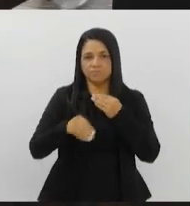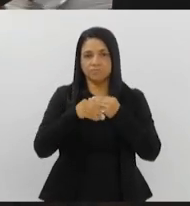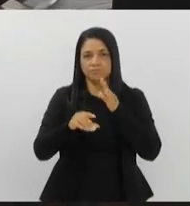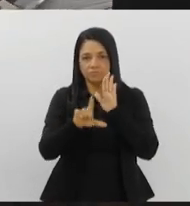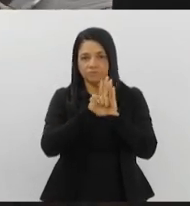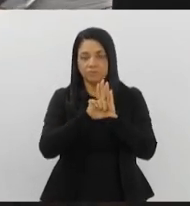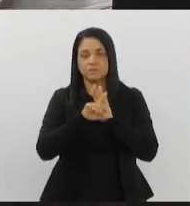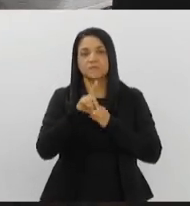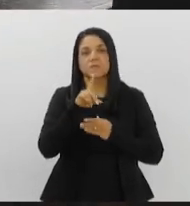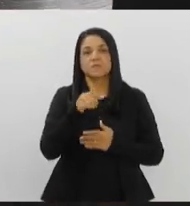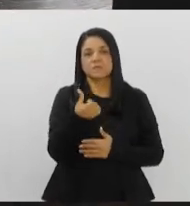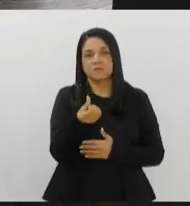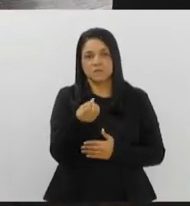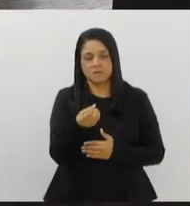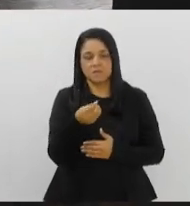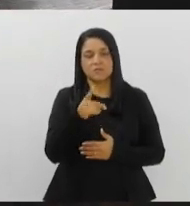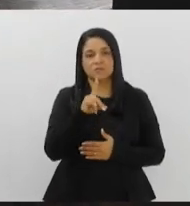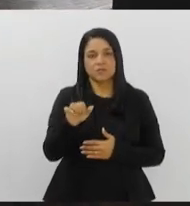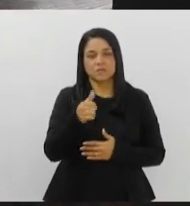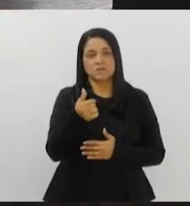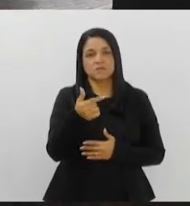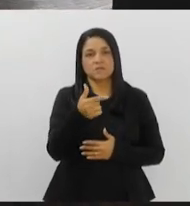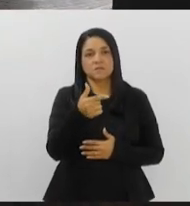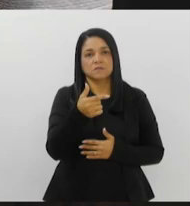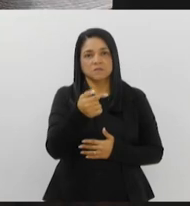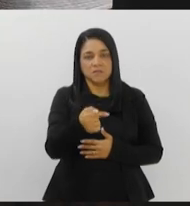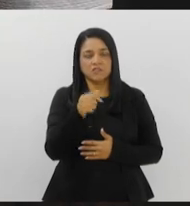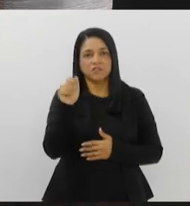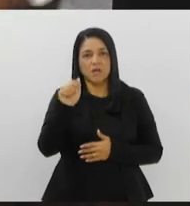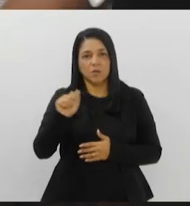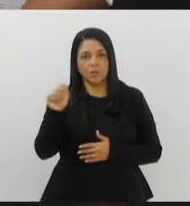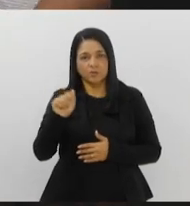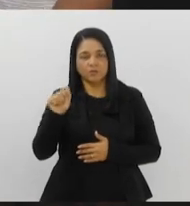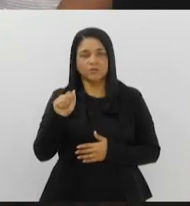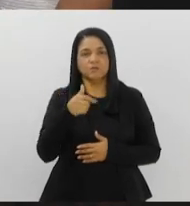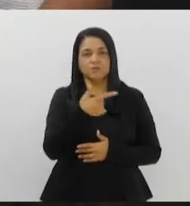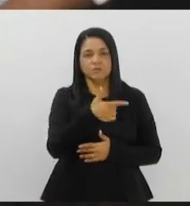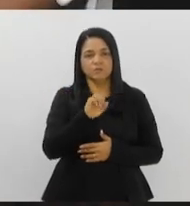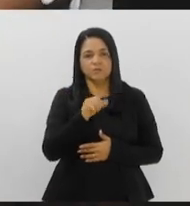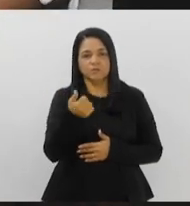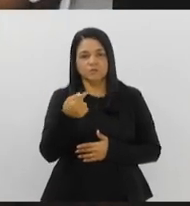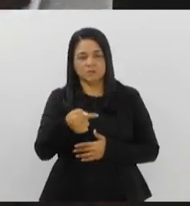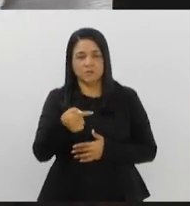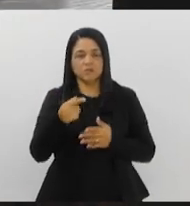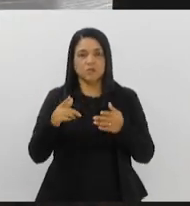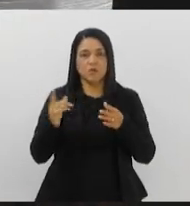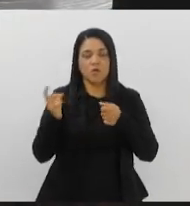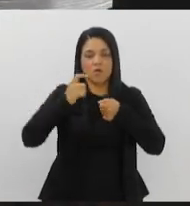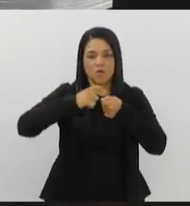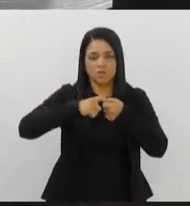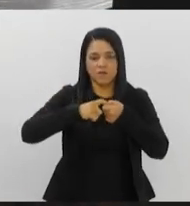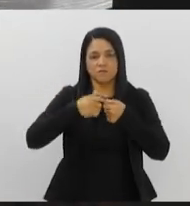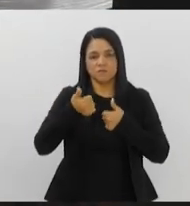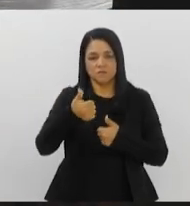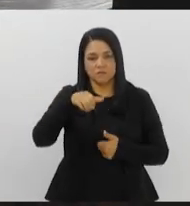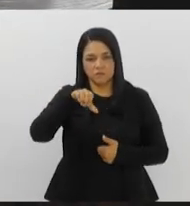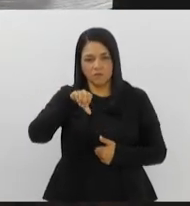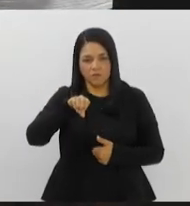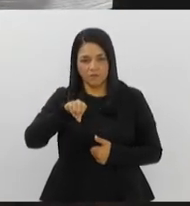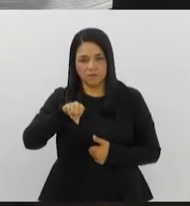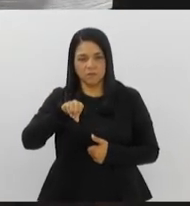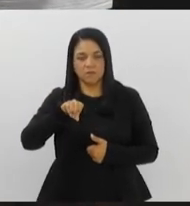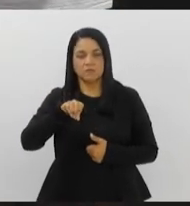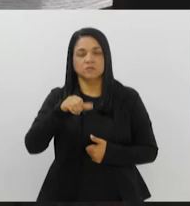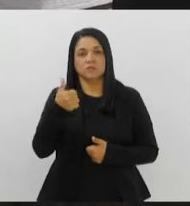7 de agosto de 2017, e na cláusula 13ª do convênio ICMS 190, de 15